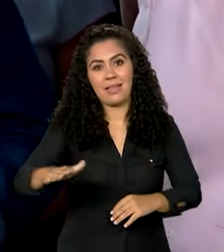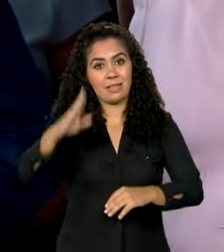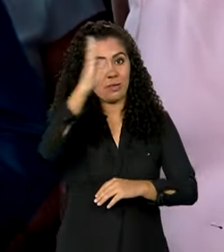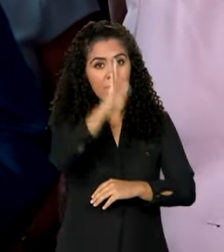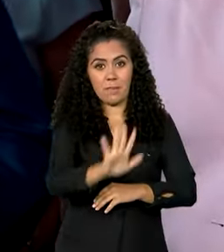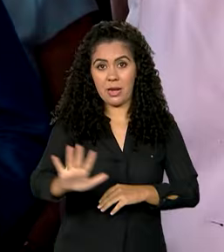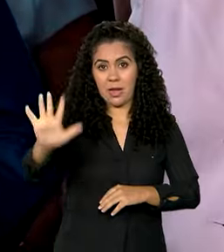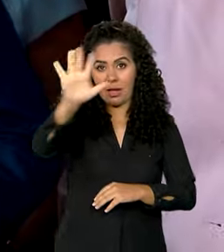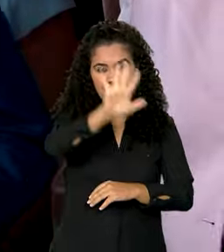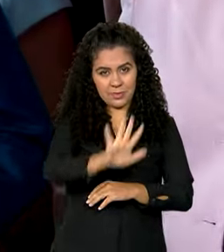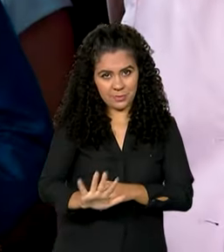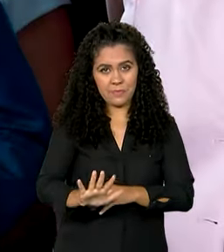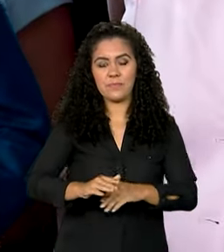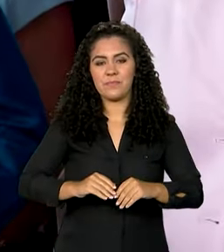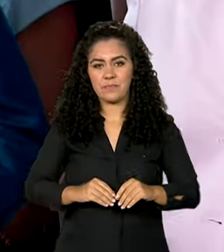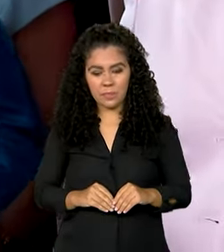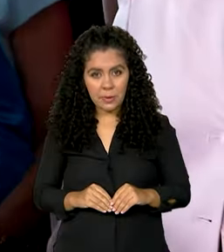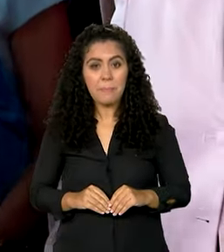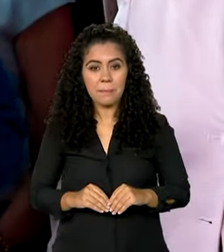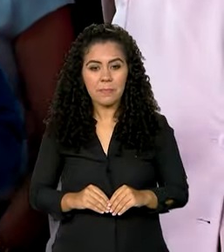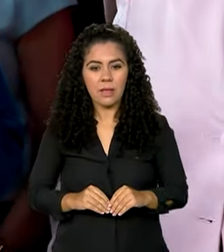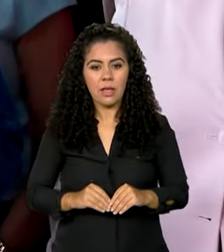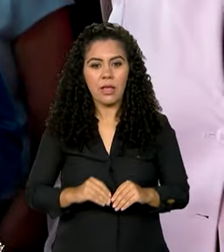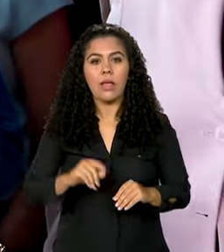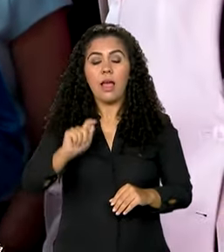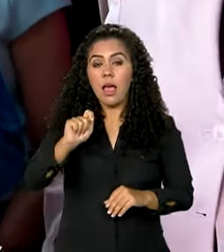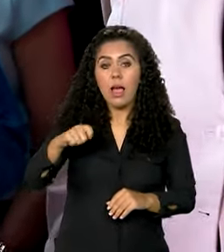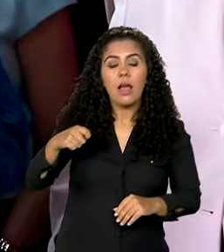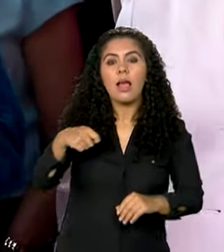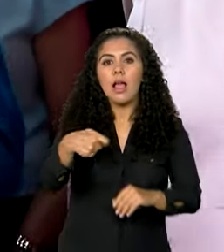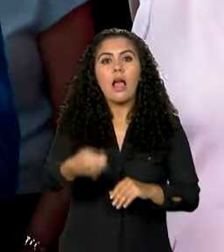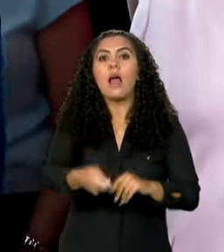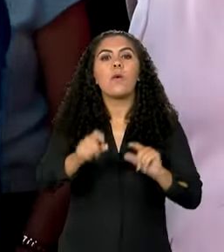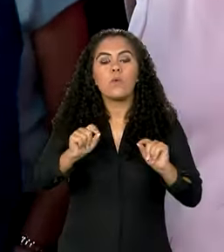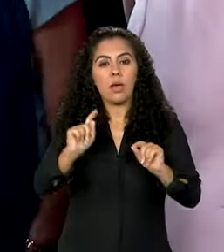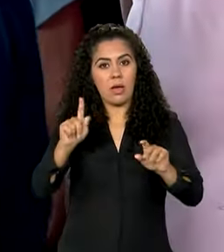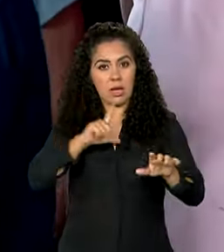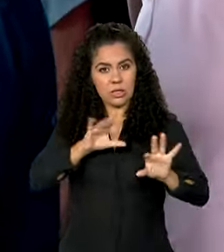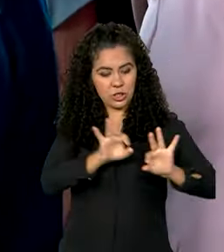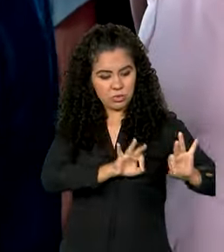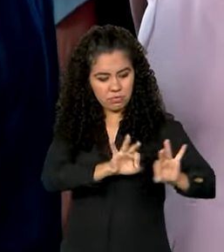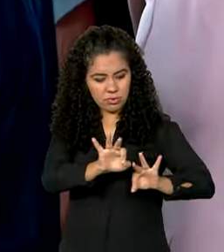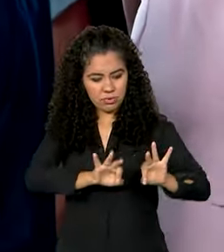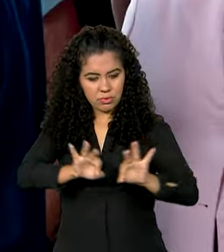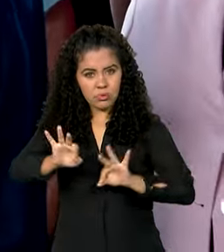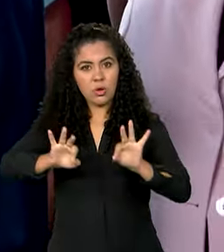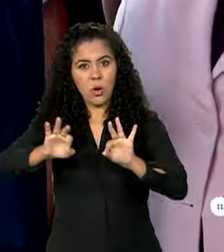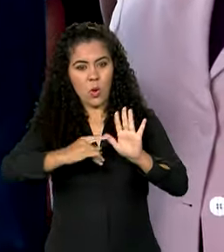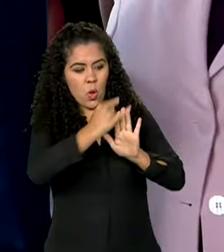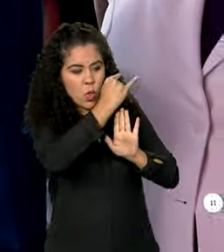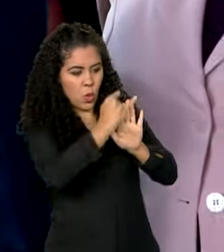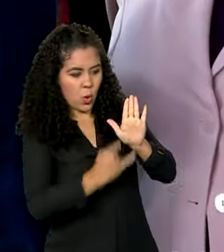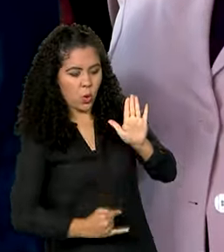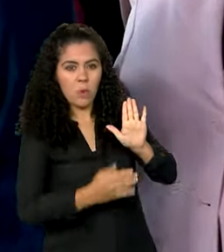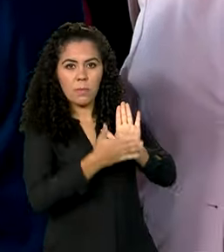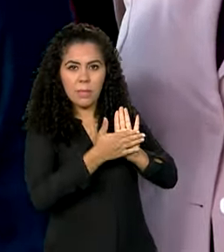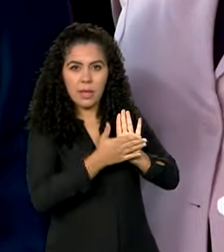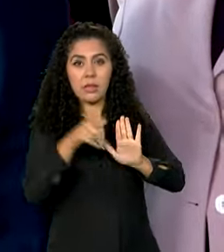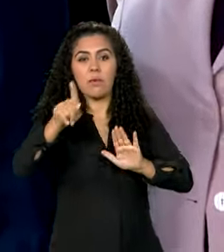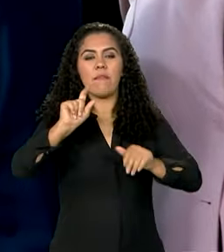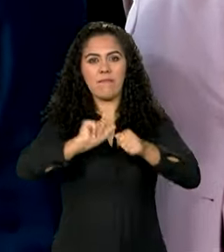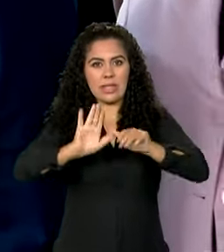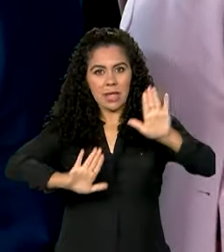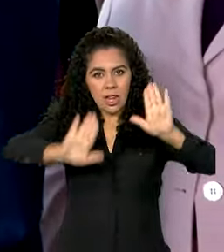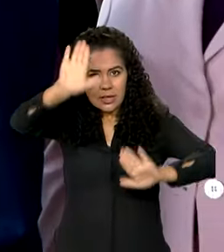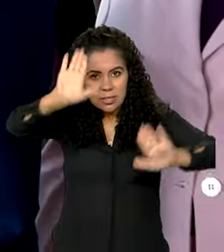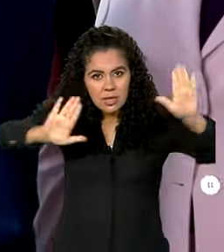no Brasil inteiro. Era um martírio, porque a gente fazia o pregão eletrônico, uma empresa ganhava,